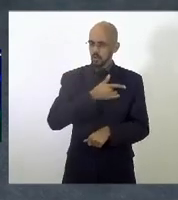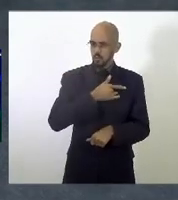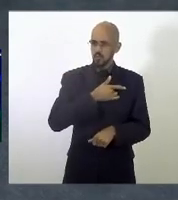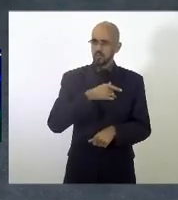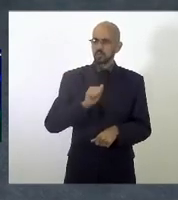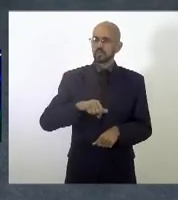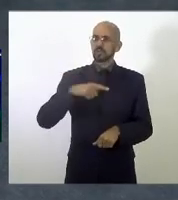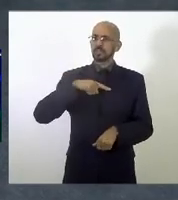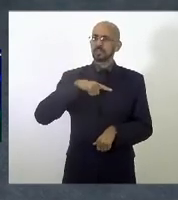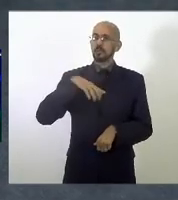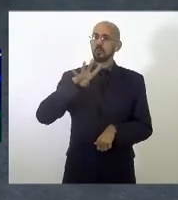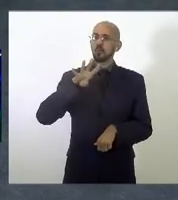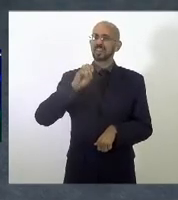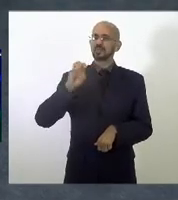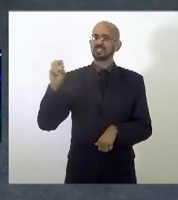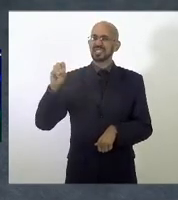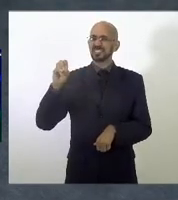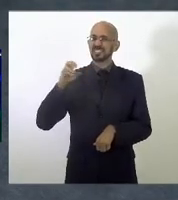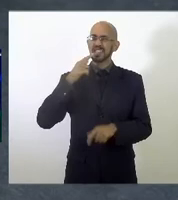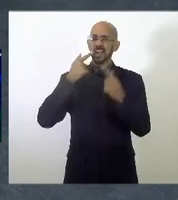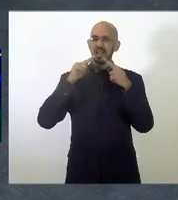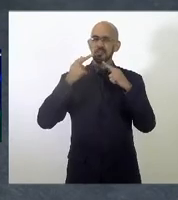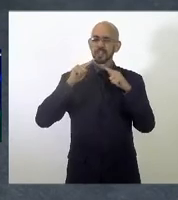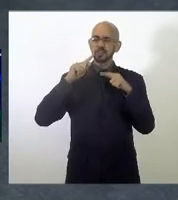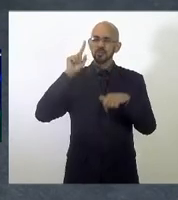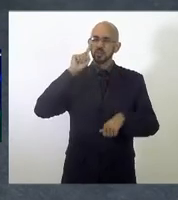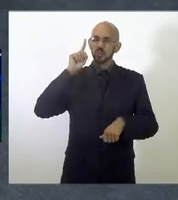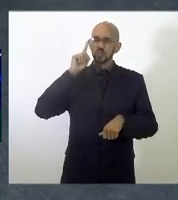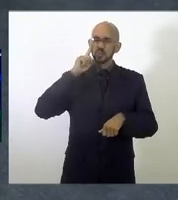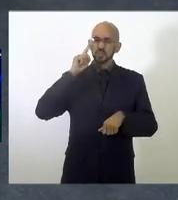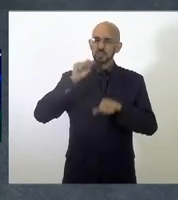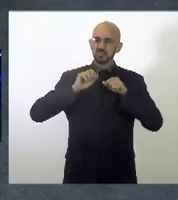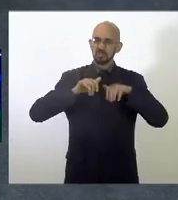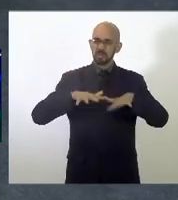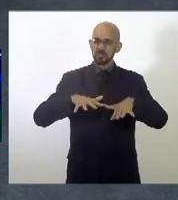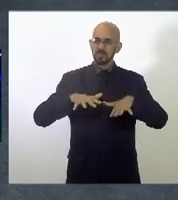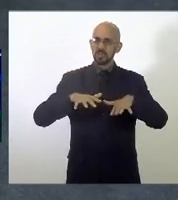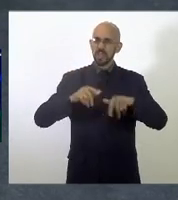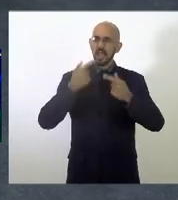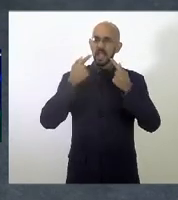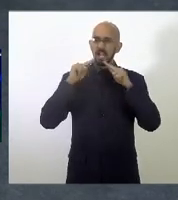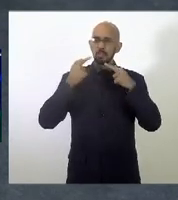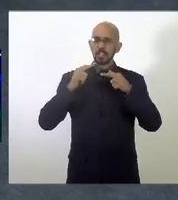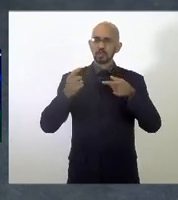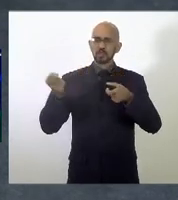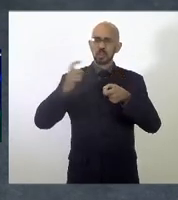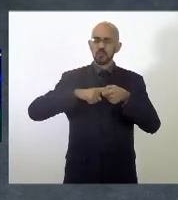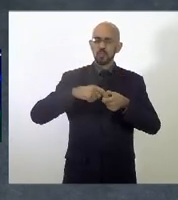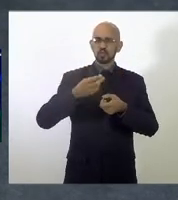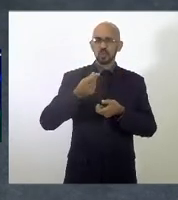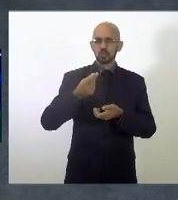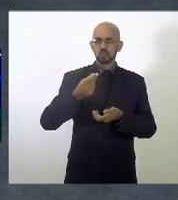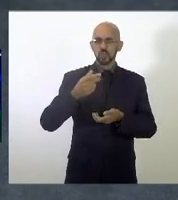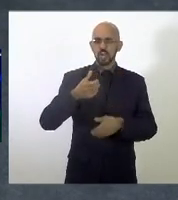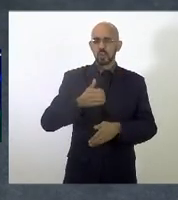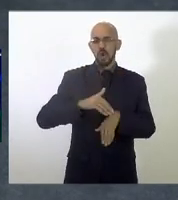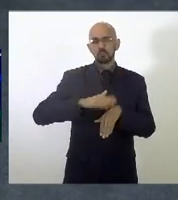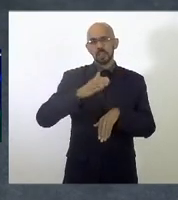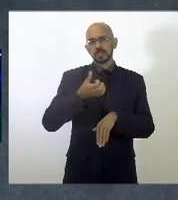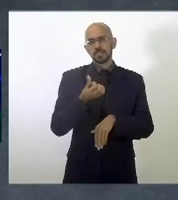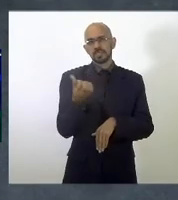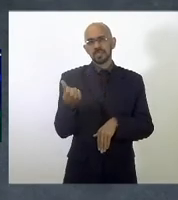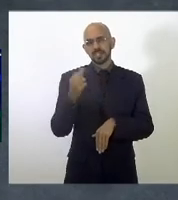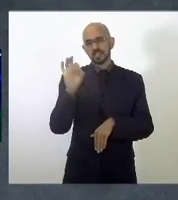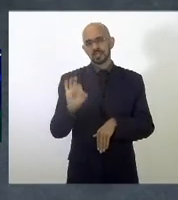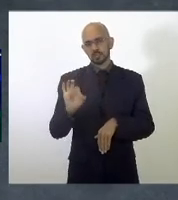411 reclamações diárias na pandemia. Queixas sobre reembolso crescem 66% com relação a